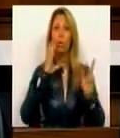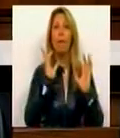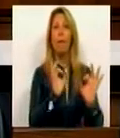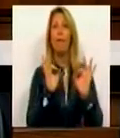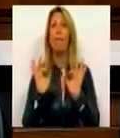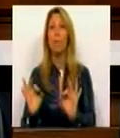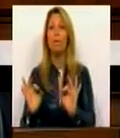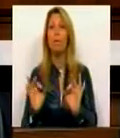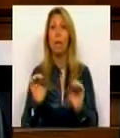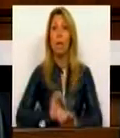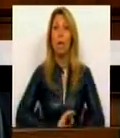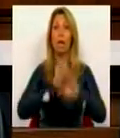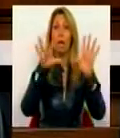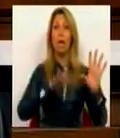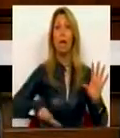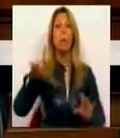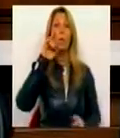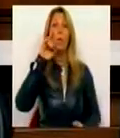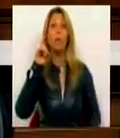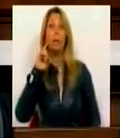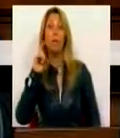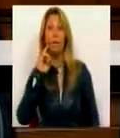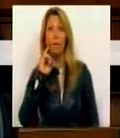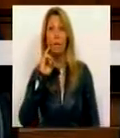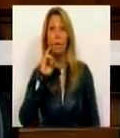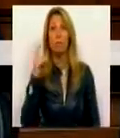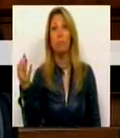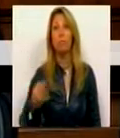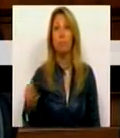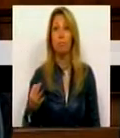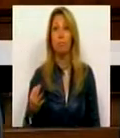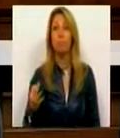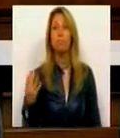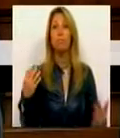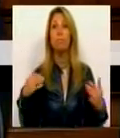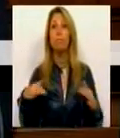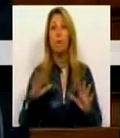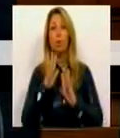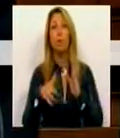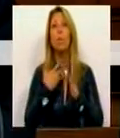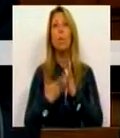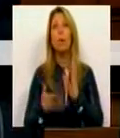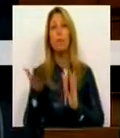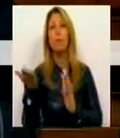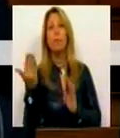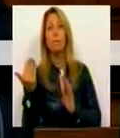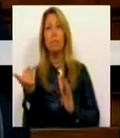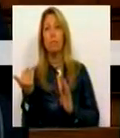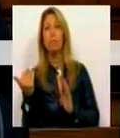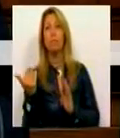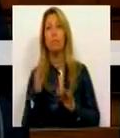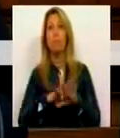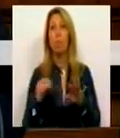um reforço da dimensão de segurança e defesa, fica, no entanto, num plano aquém quanto